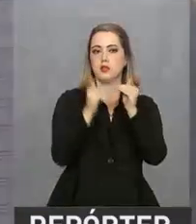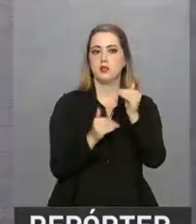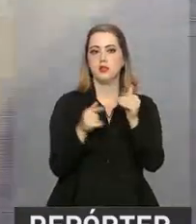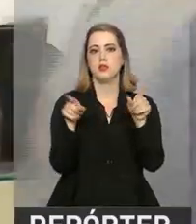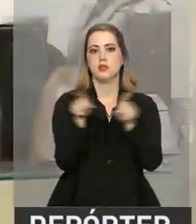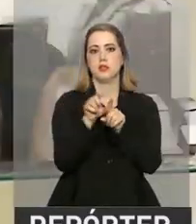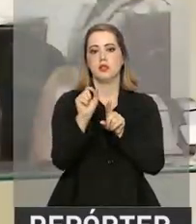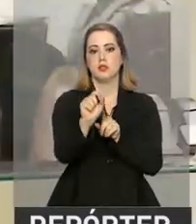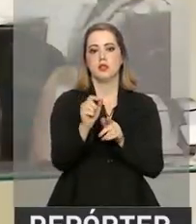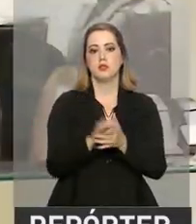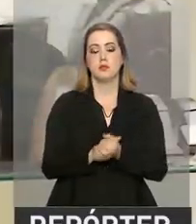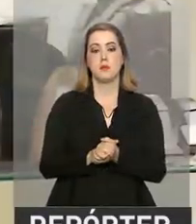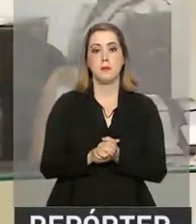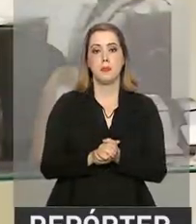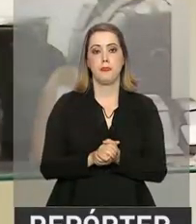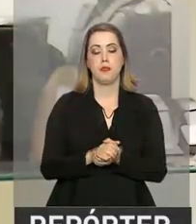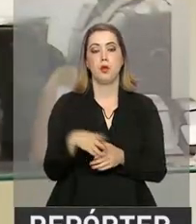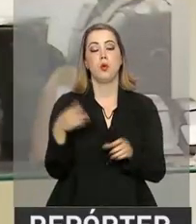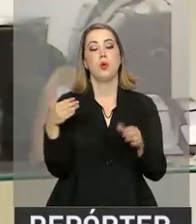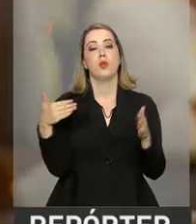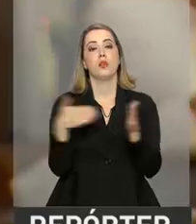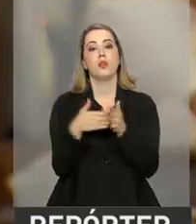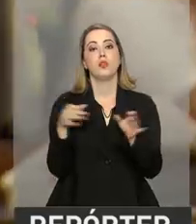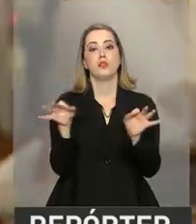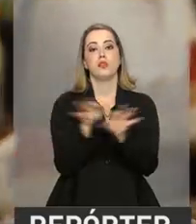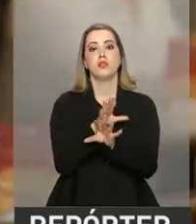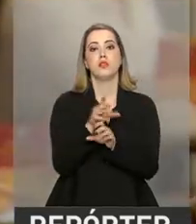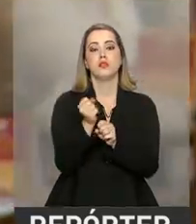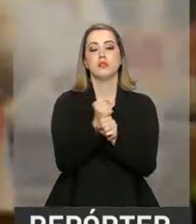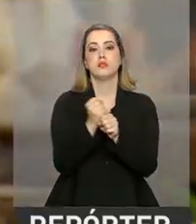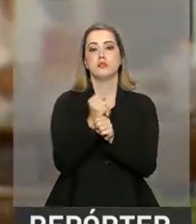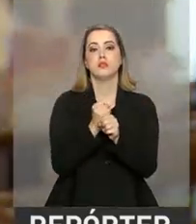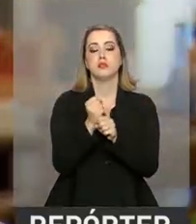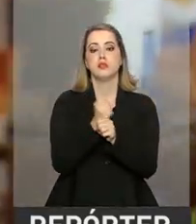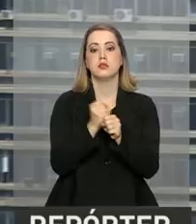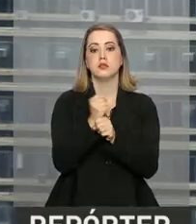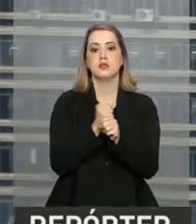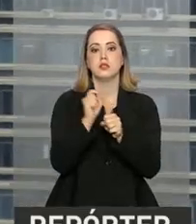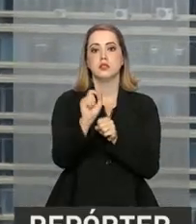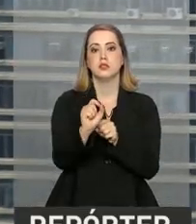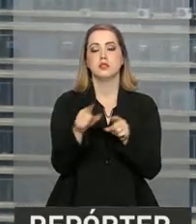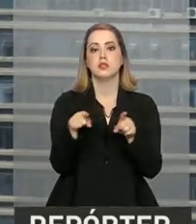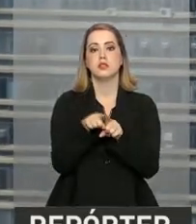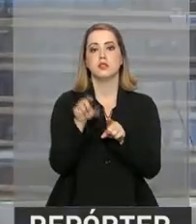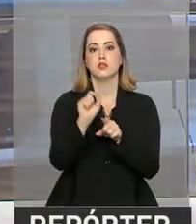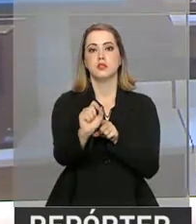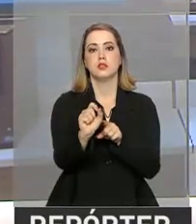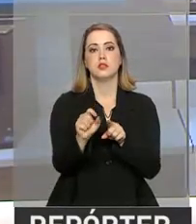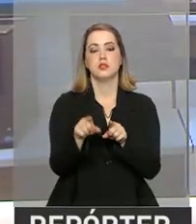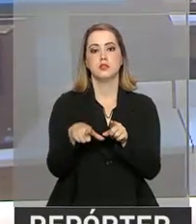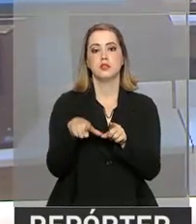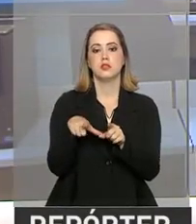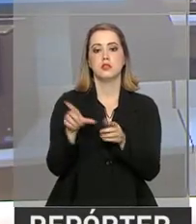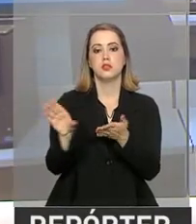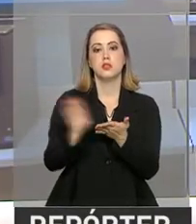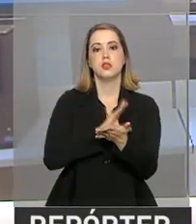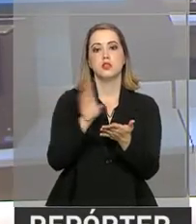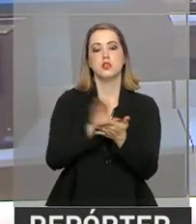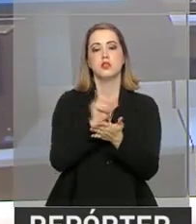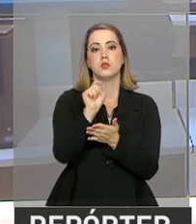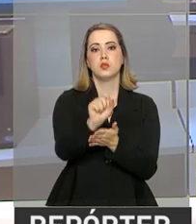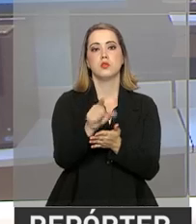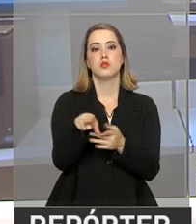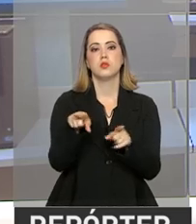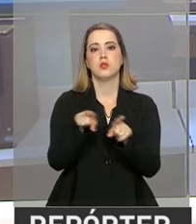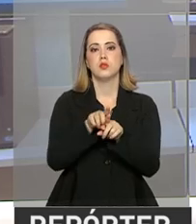ano é terminar o ano o setor recebeu maior parte desses investimentos foi